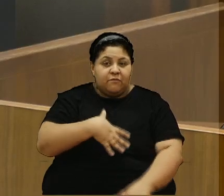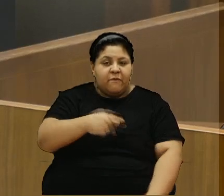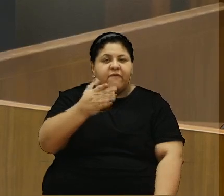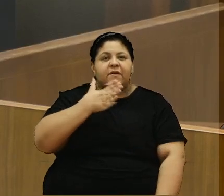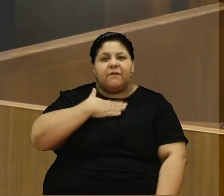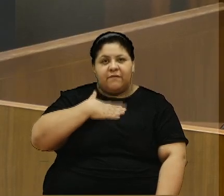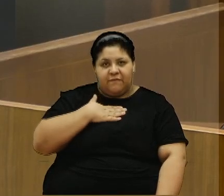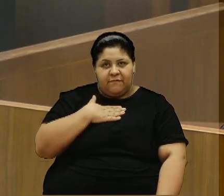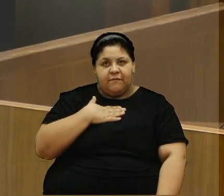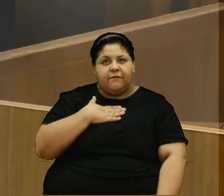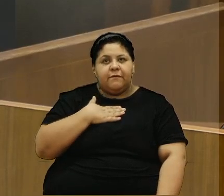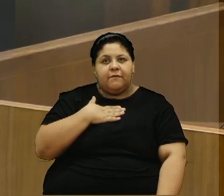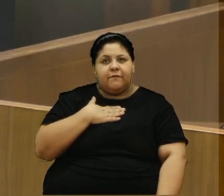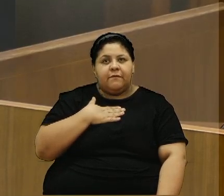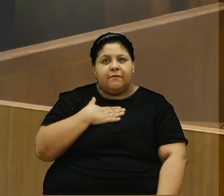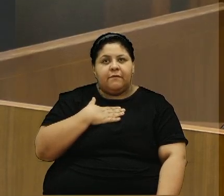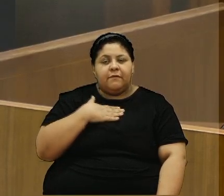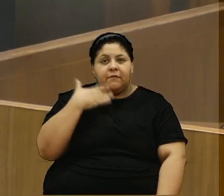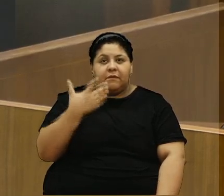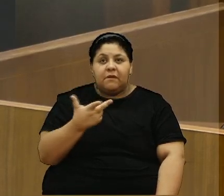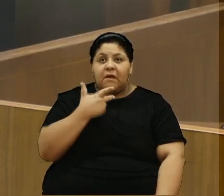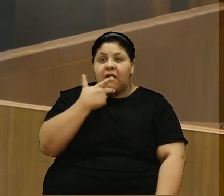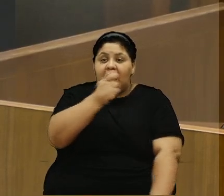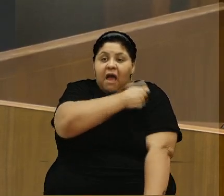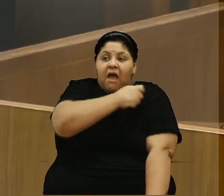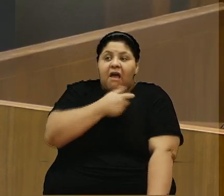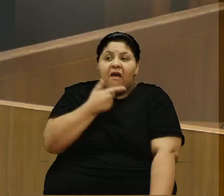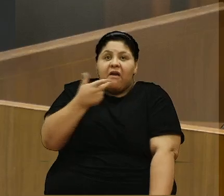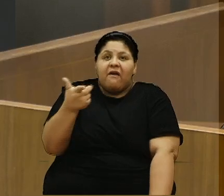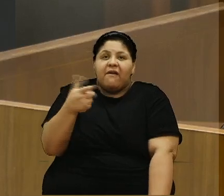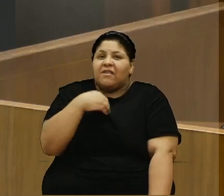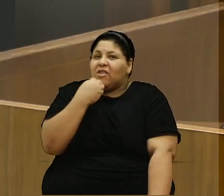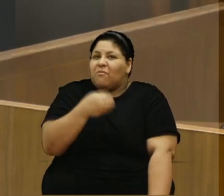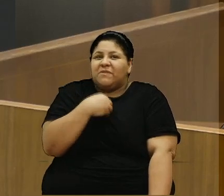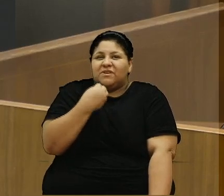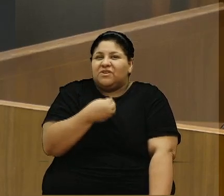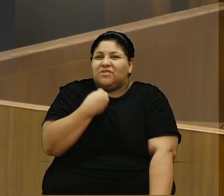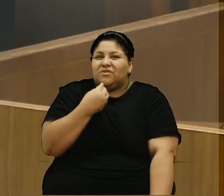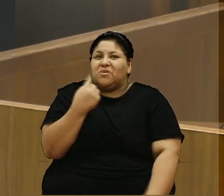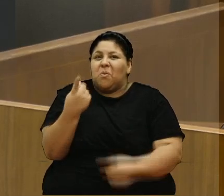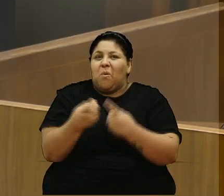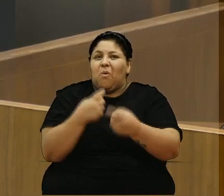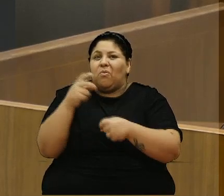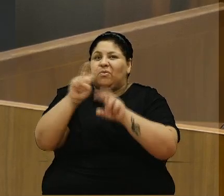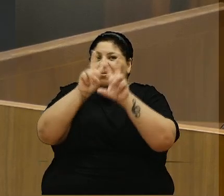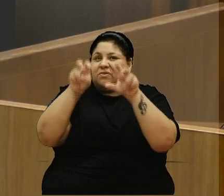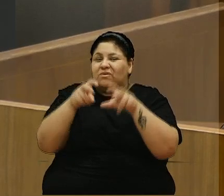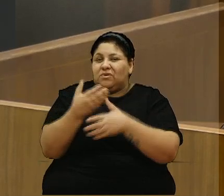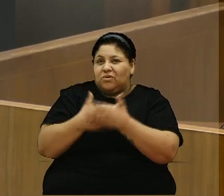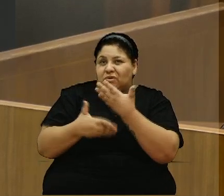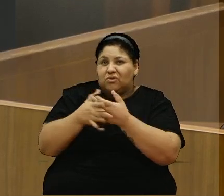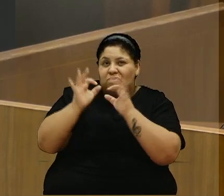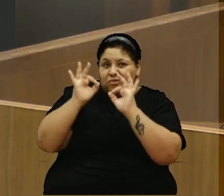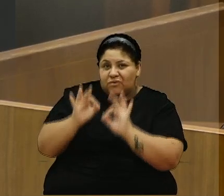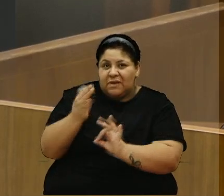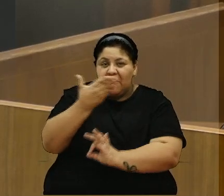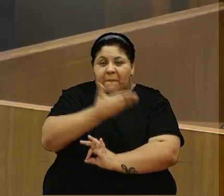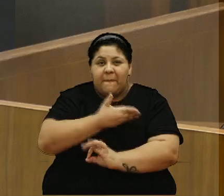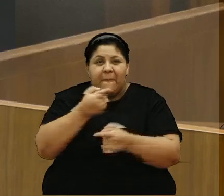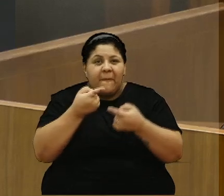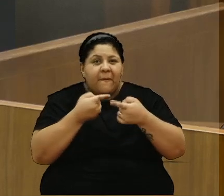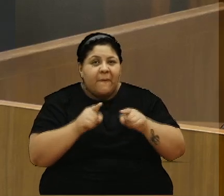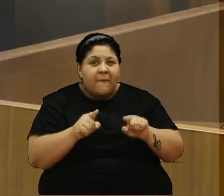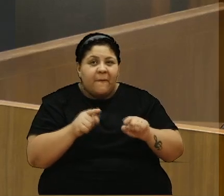minha, pestinha. Aí ela disse, não me sinto confortável com alguns assuntos. Tudo bem ser amigos, mas